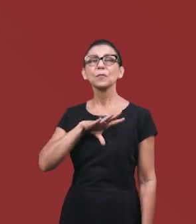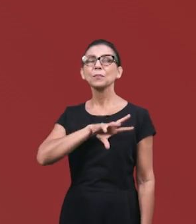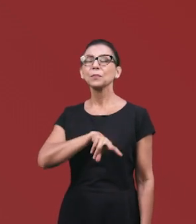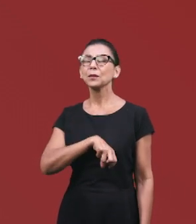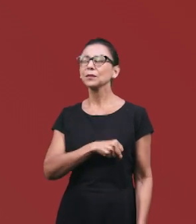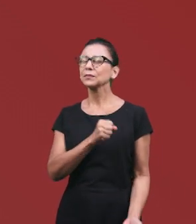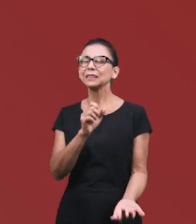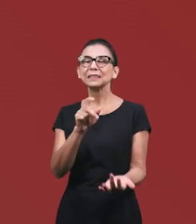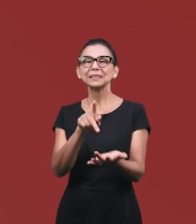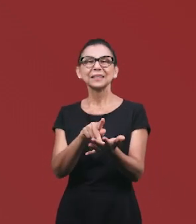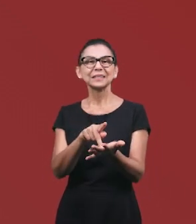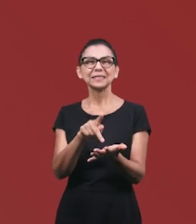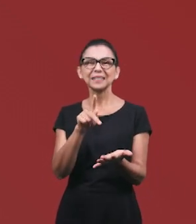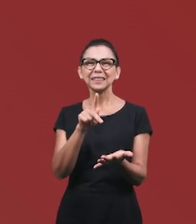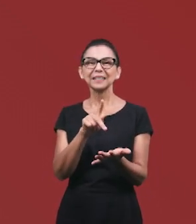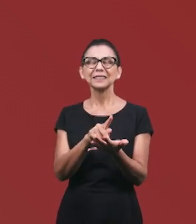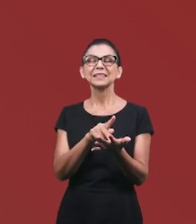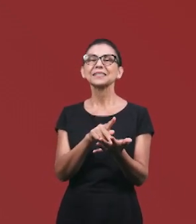O amor